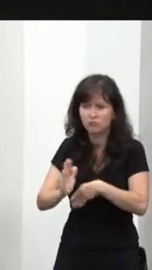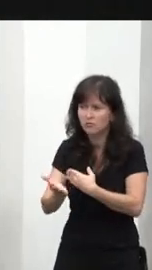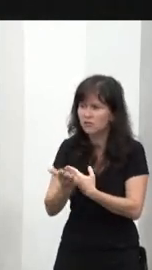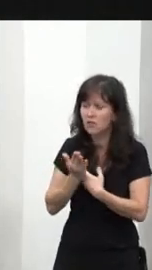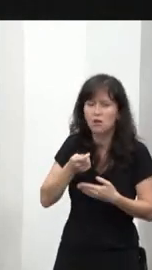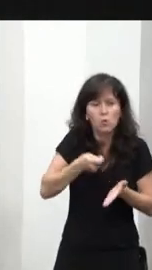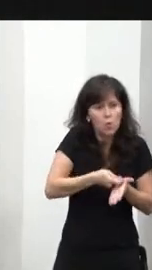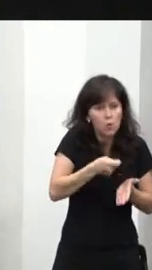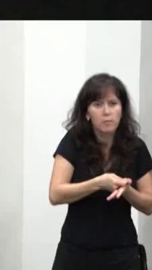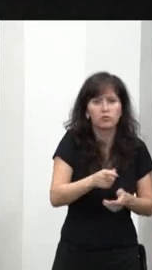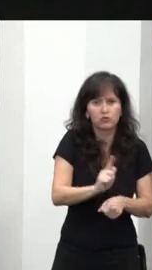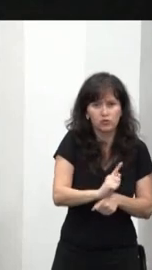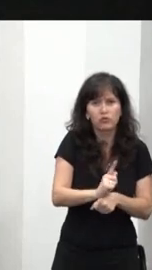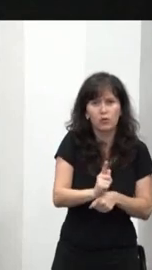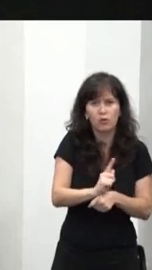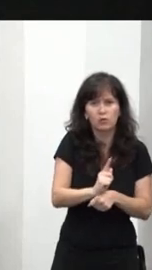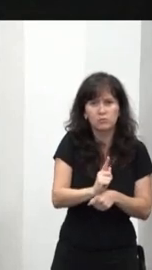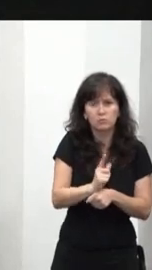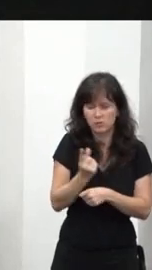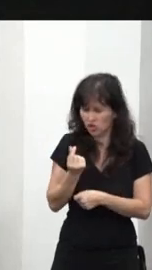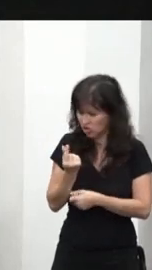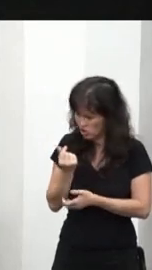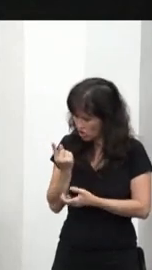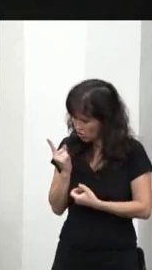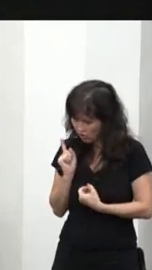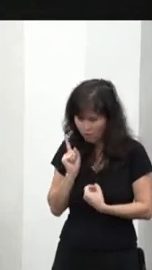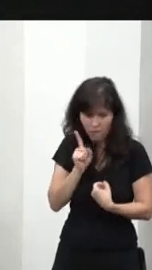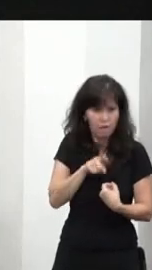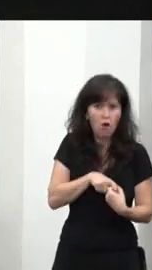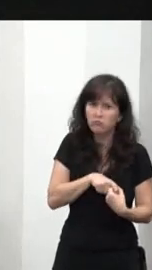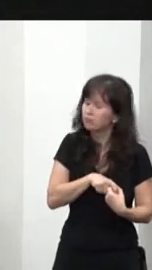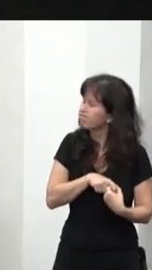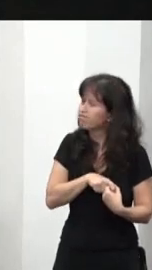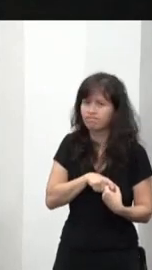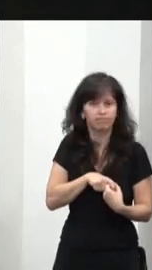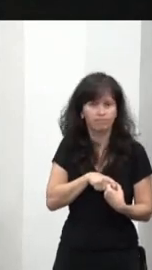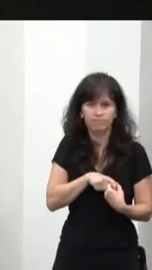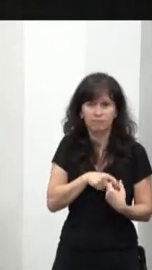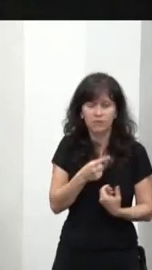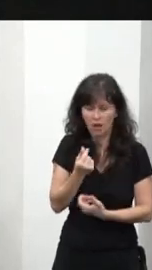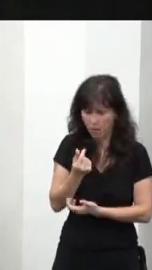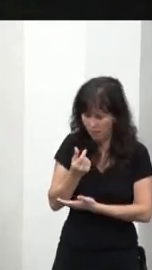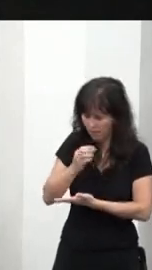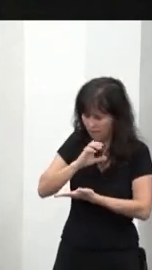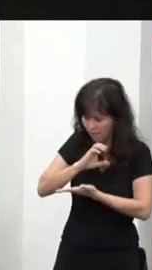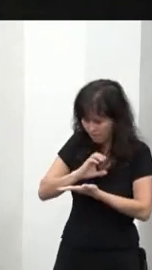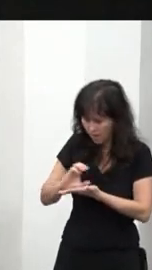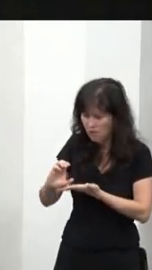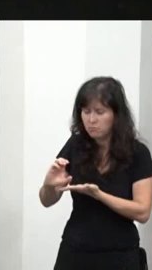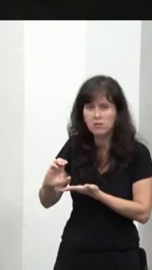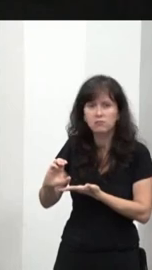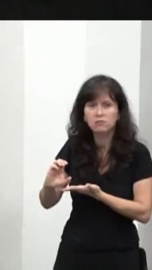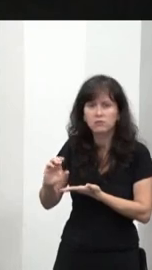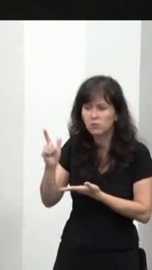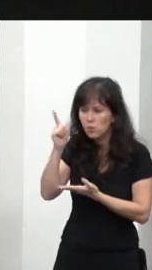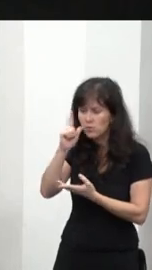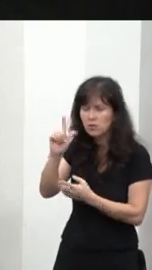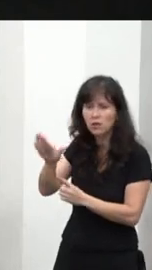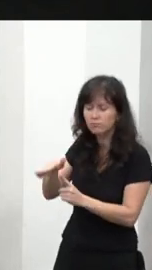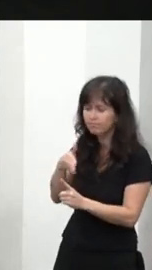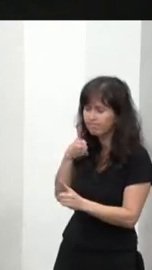para não devolver nenhum centavo mas também para que esses recursos cheguem na ponta